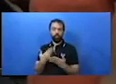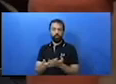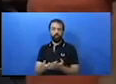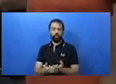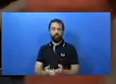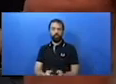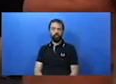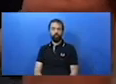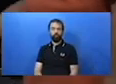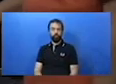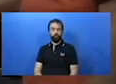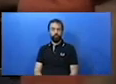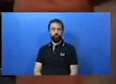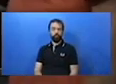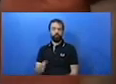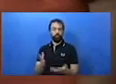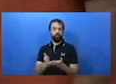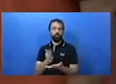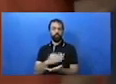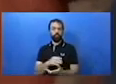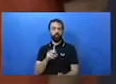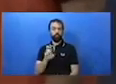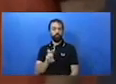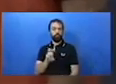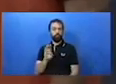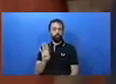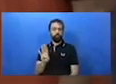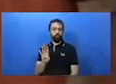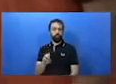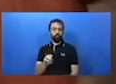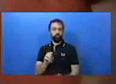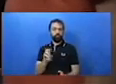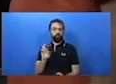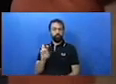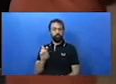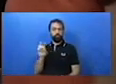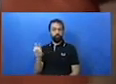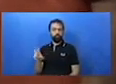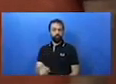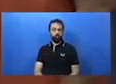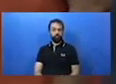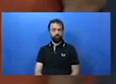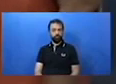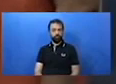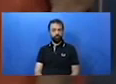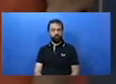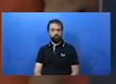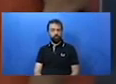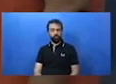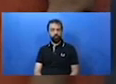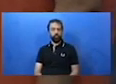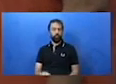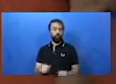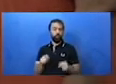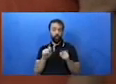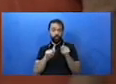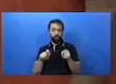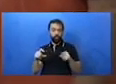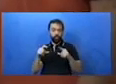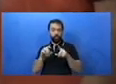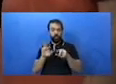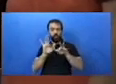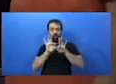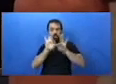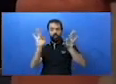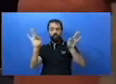na página 54 e 55, né? Que você conhece poemas, eles são organizados em versos e estrofes, os